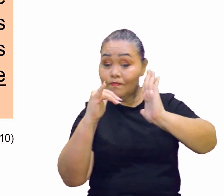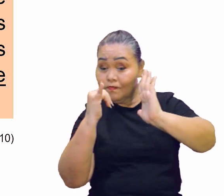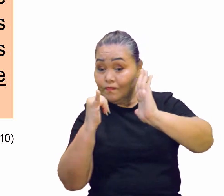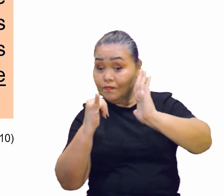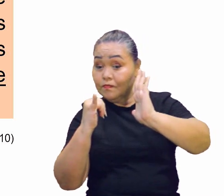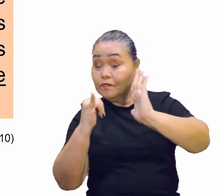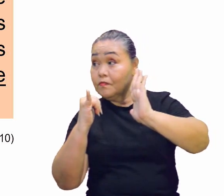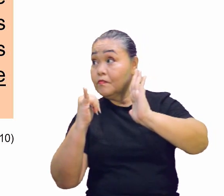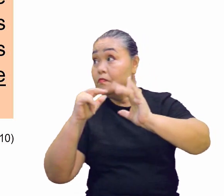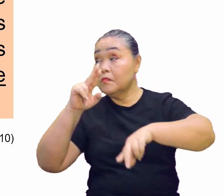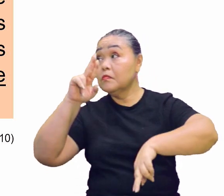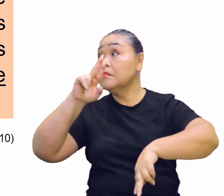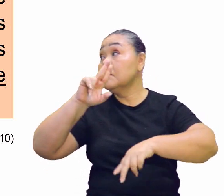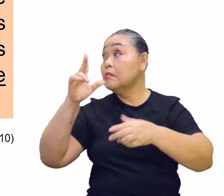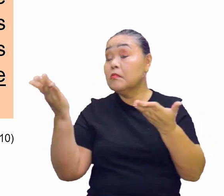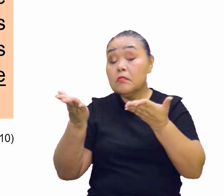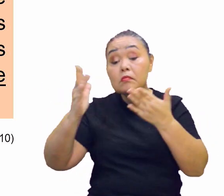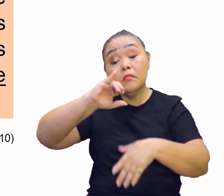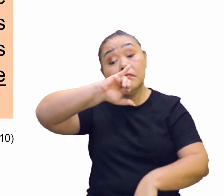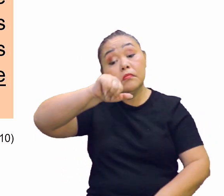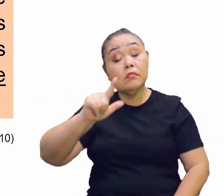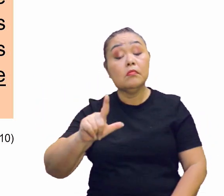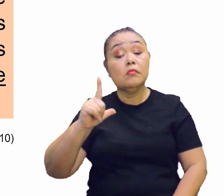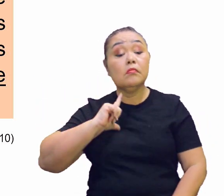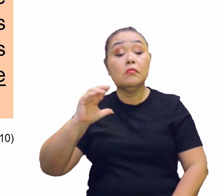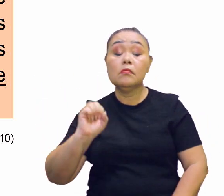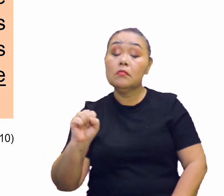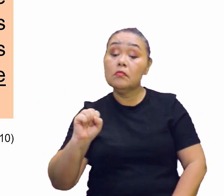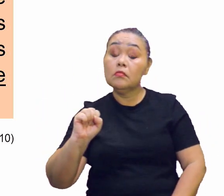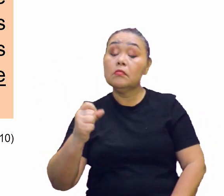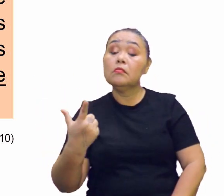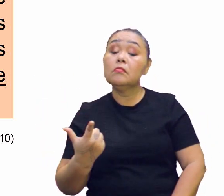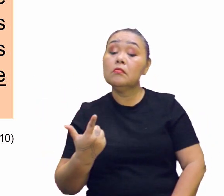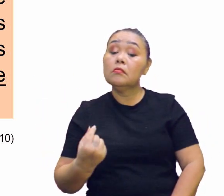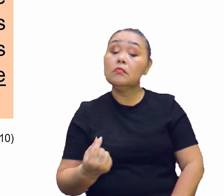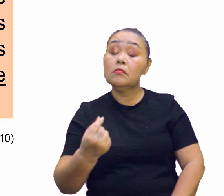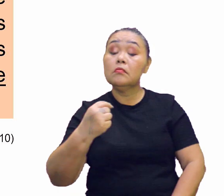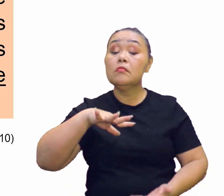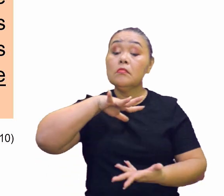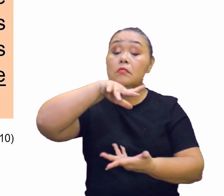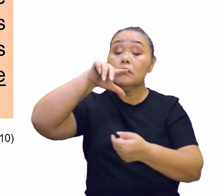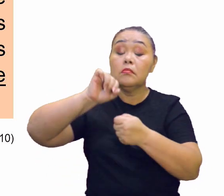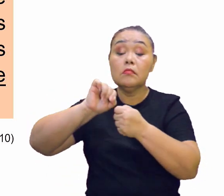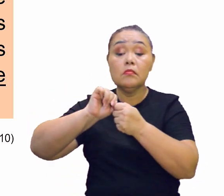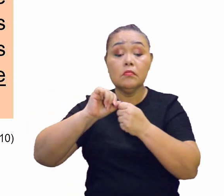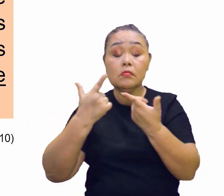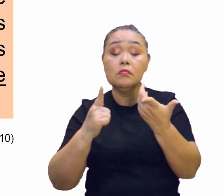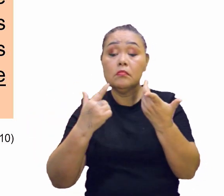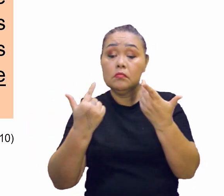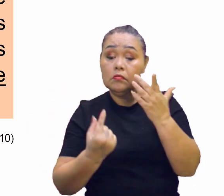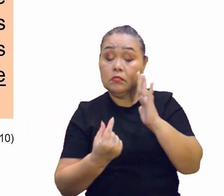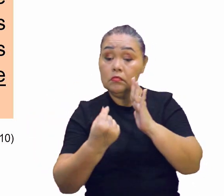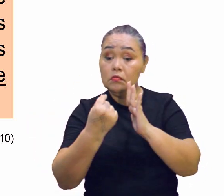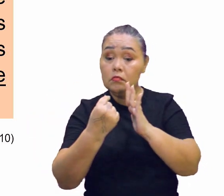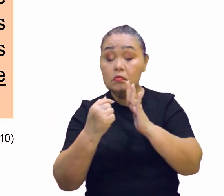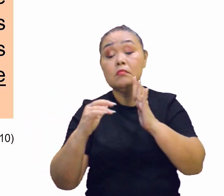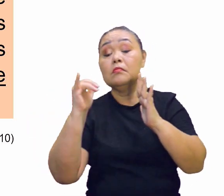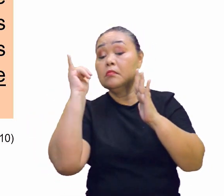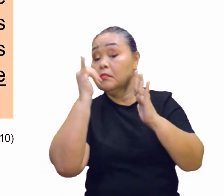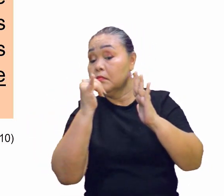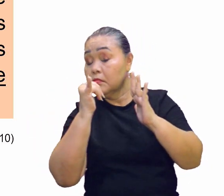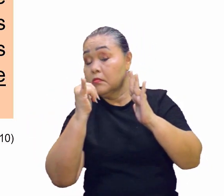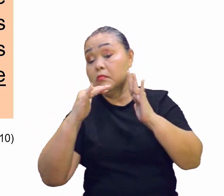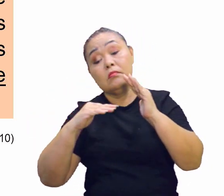Itália agora em junho. Então, somos a 8ª maior economia do mundo. Nós temos uma economia maior do que a